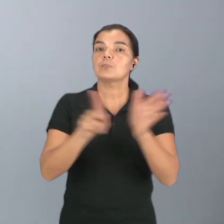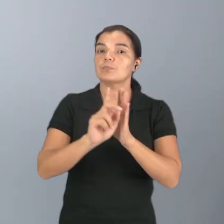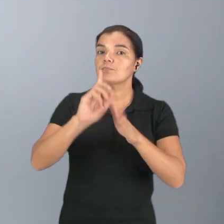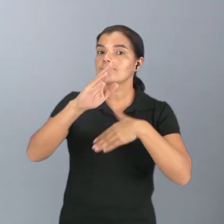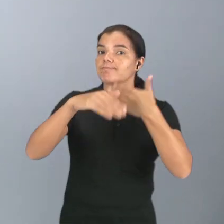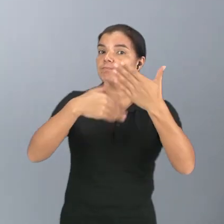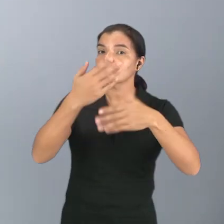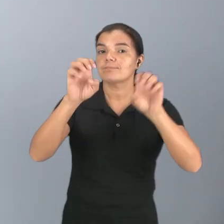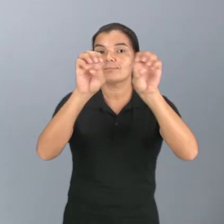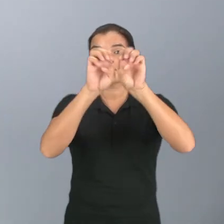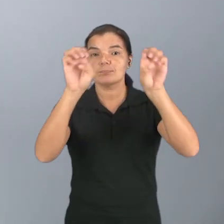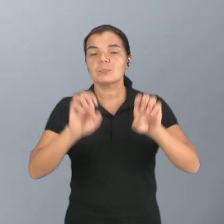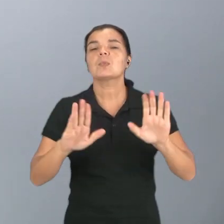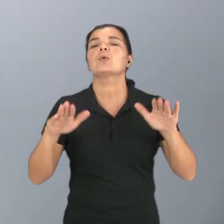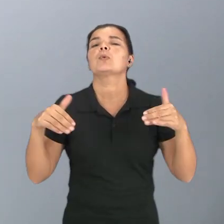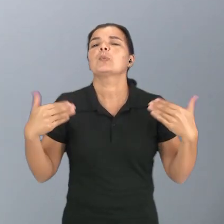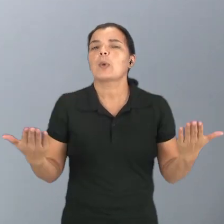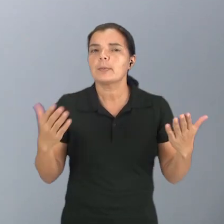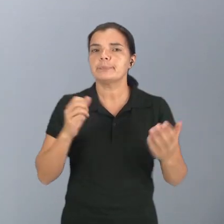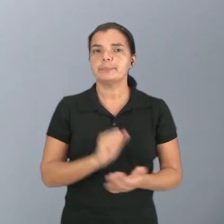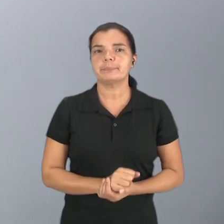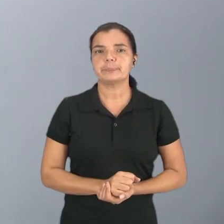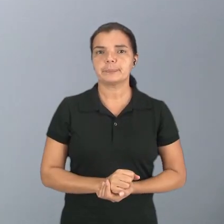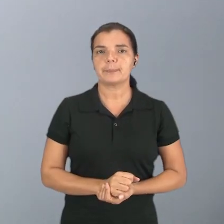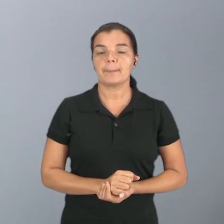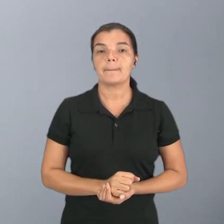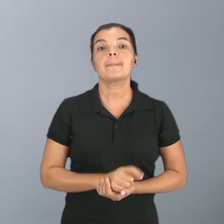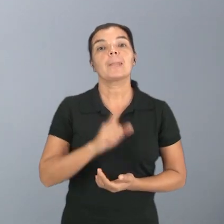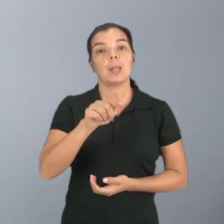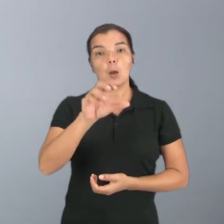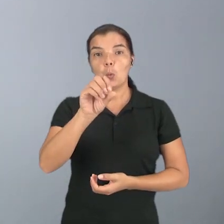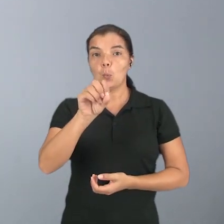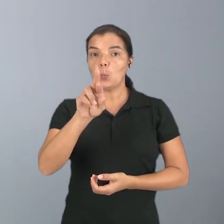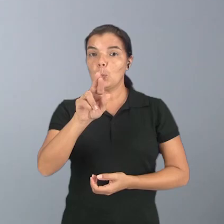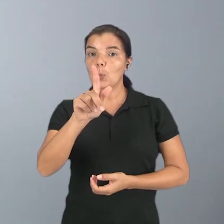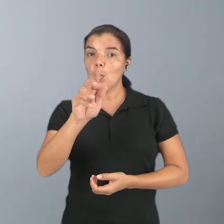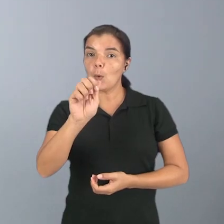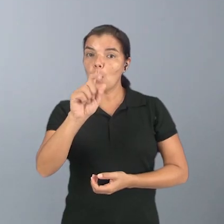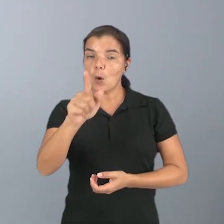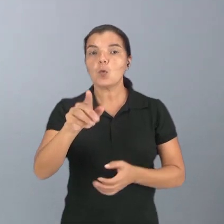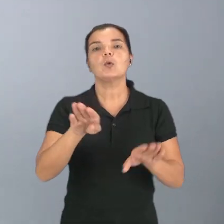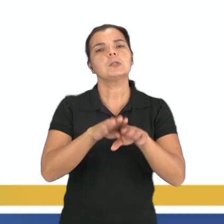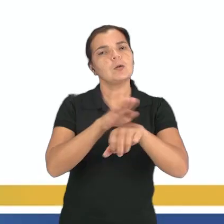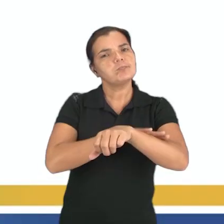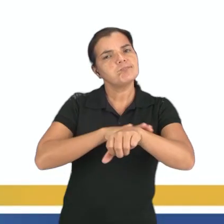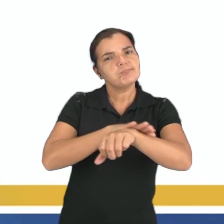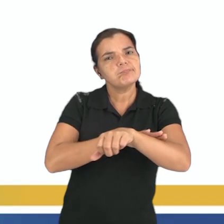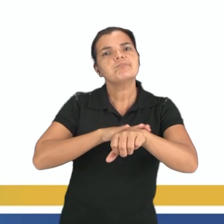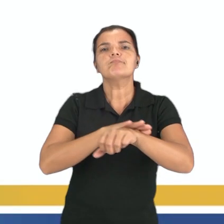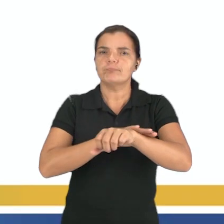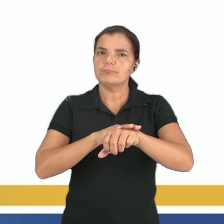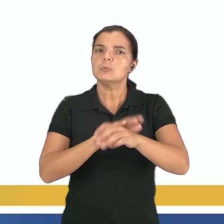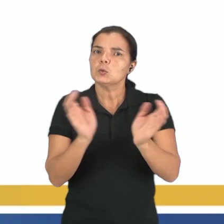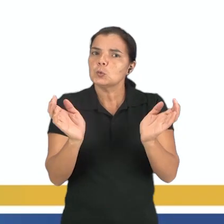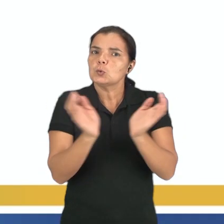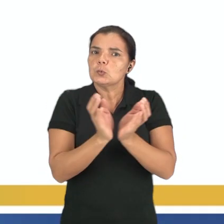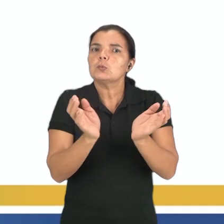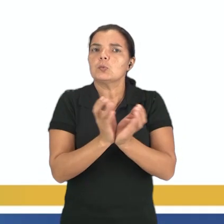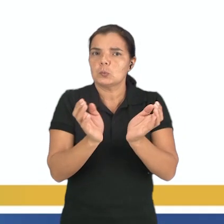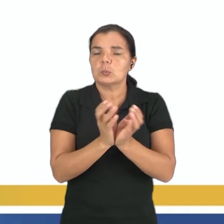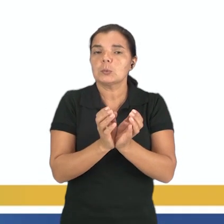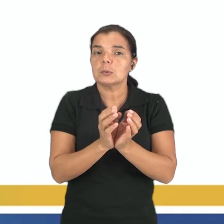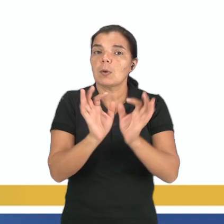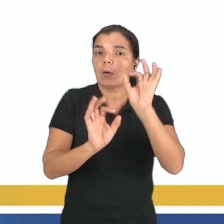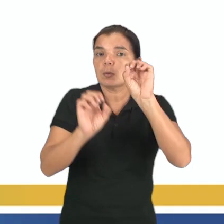próxima estrutura. Que próxima estrutura é essa? São os órgãos. E aí os tecidos, então, eles vão compor os órgãos, que